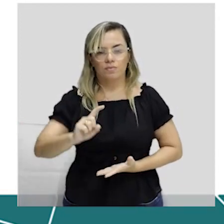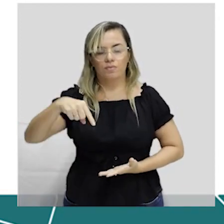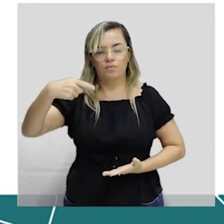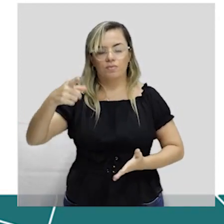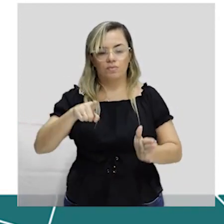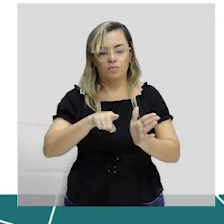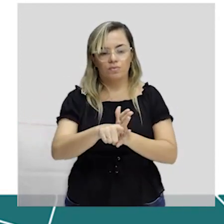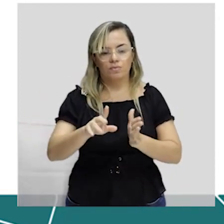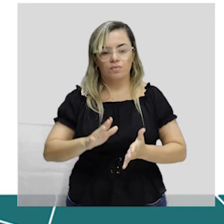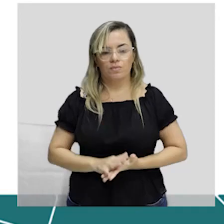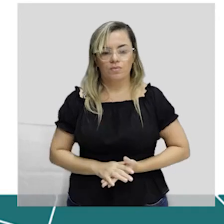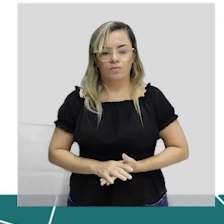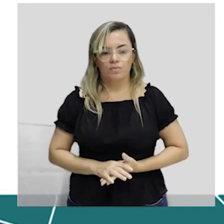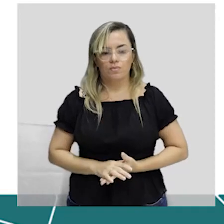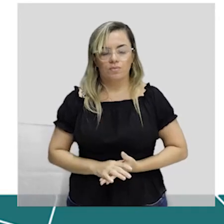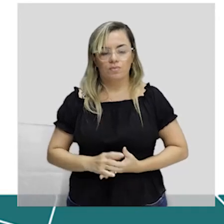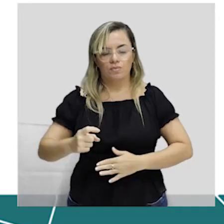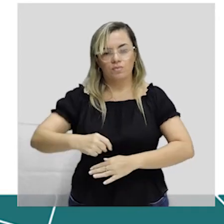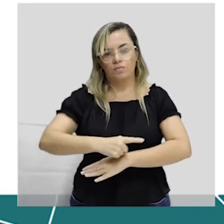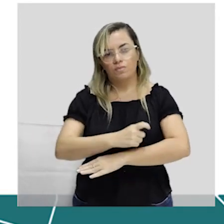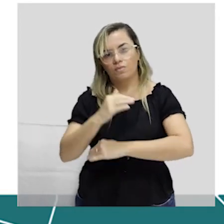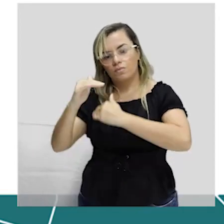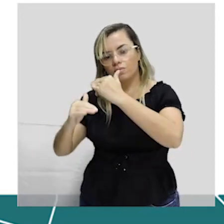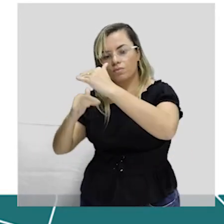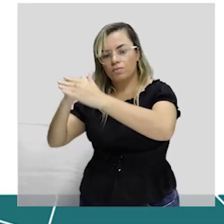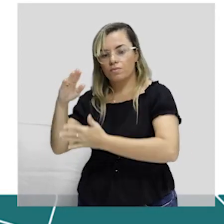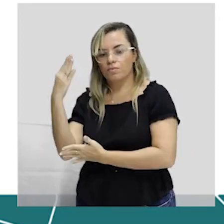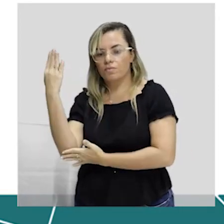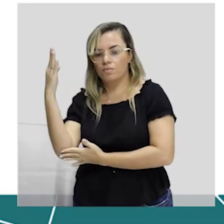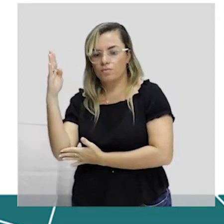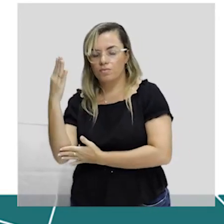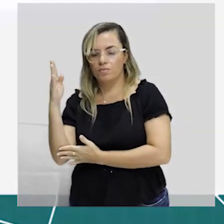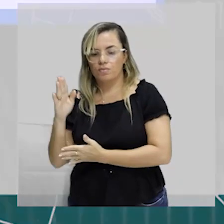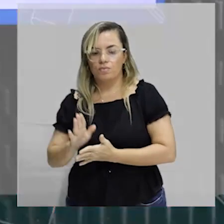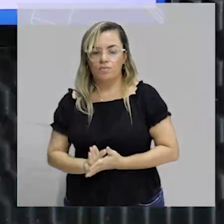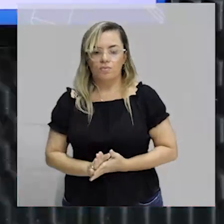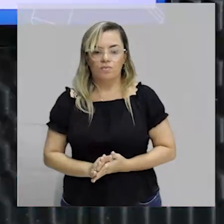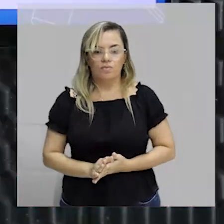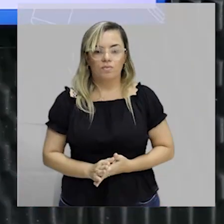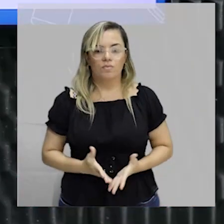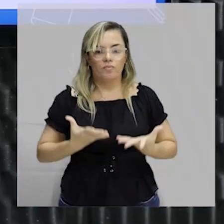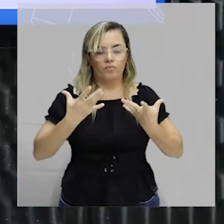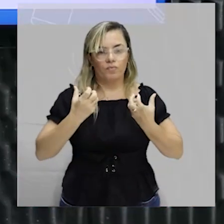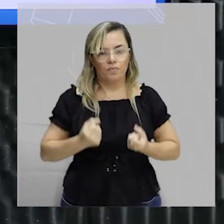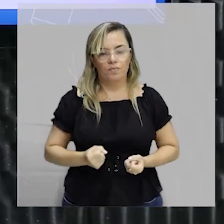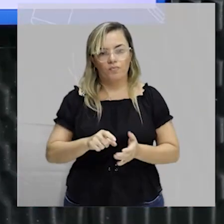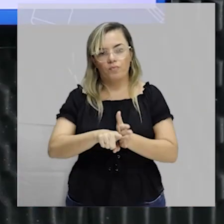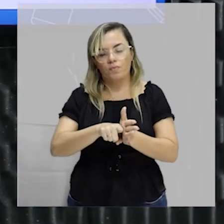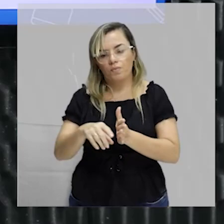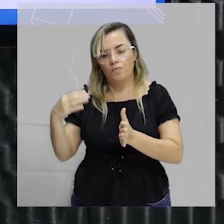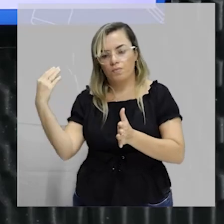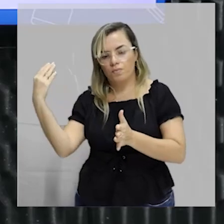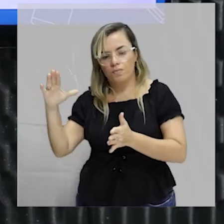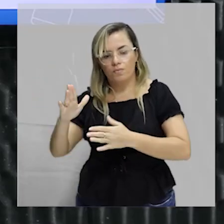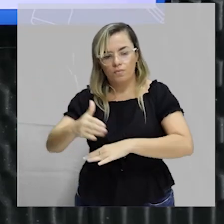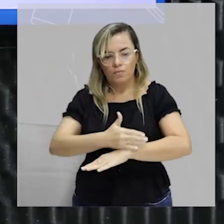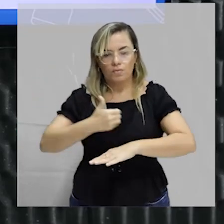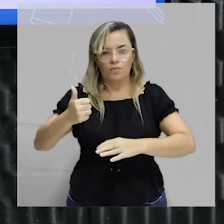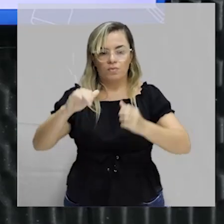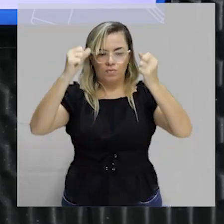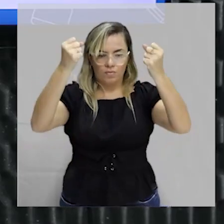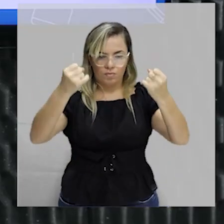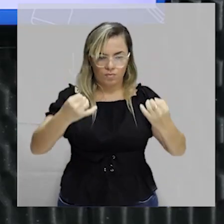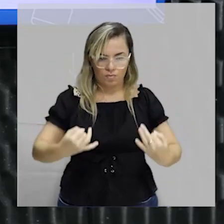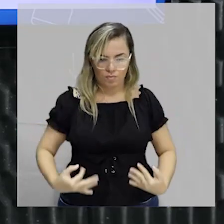Vamos aqui para a próxima questão. A evolução biológica, amplamente aceita pelos cientistas, é a melhor explicação para a